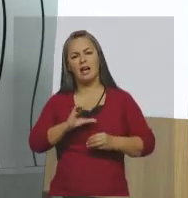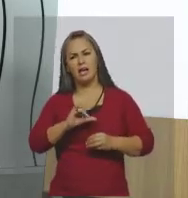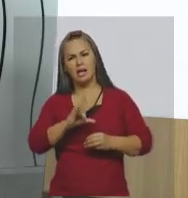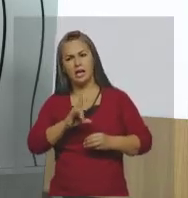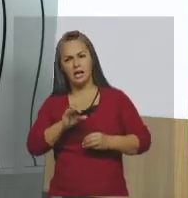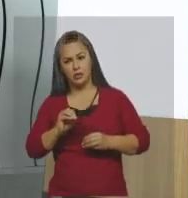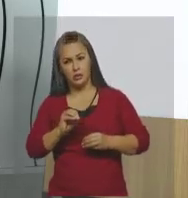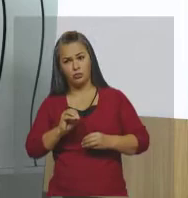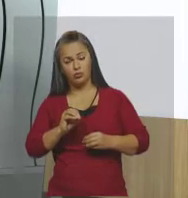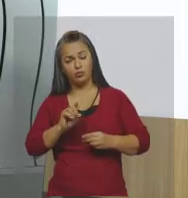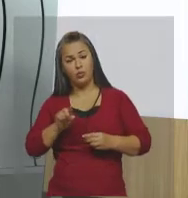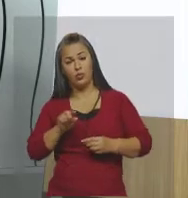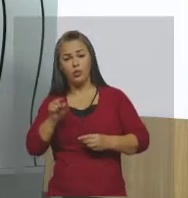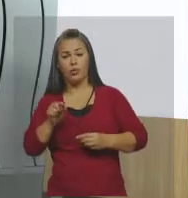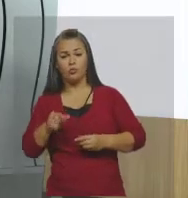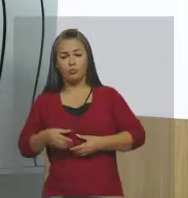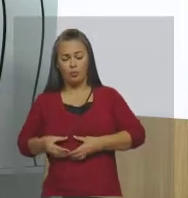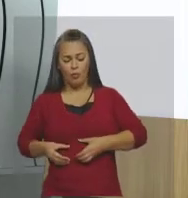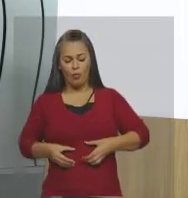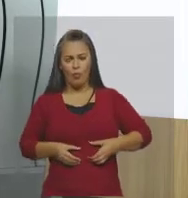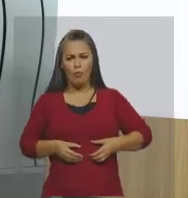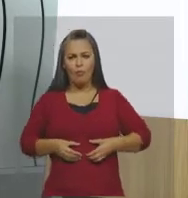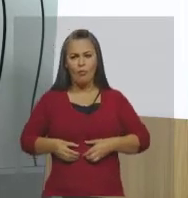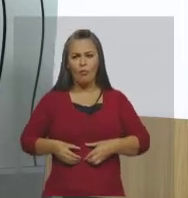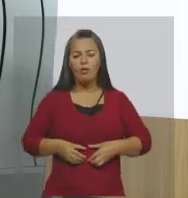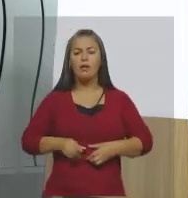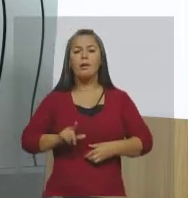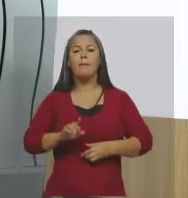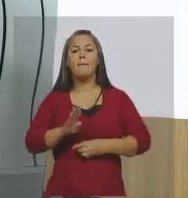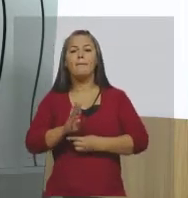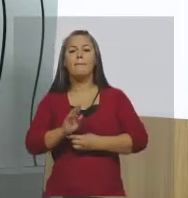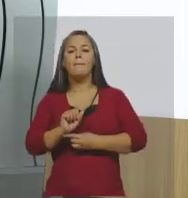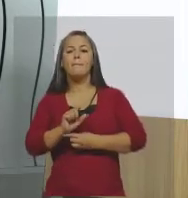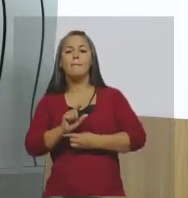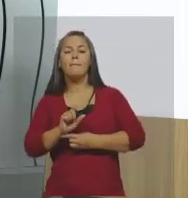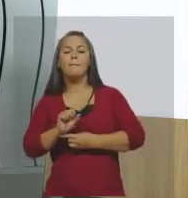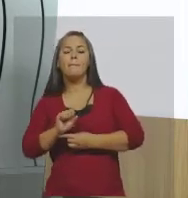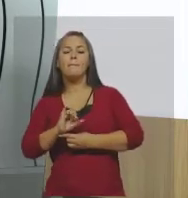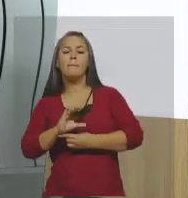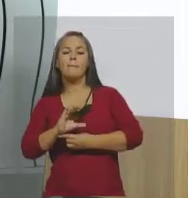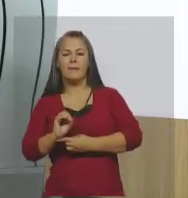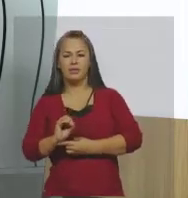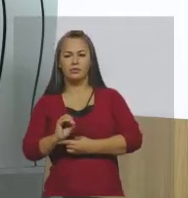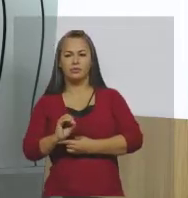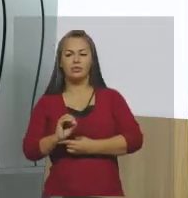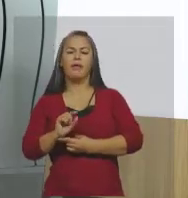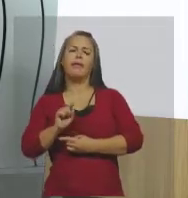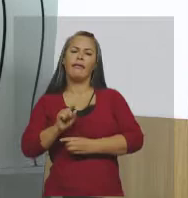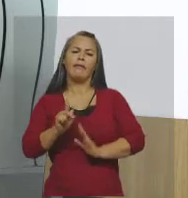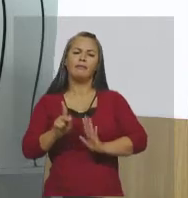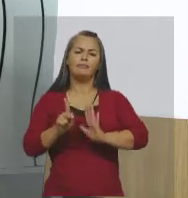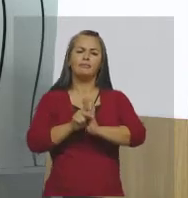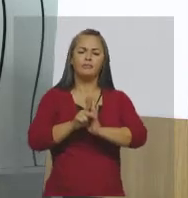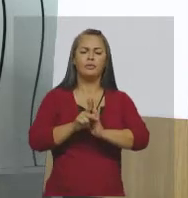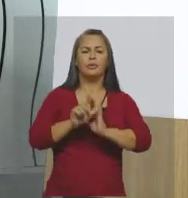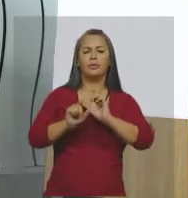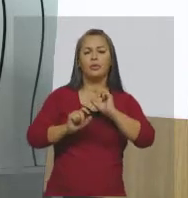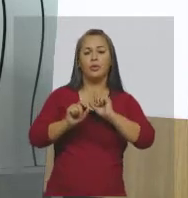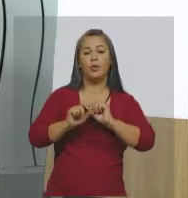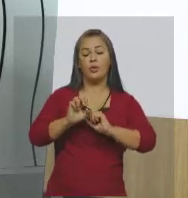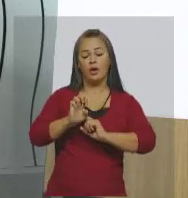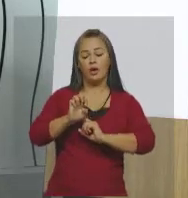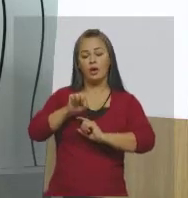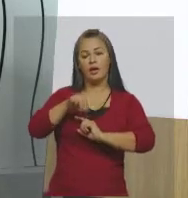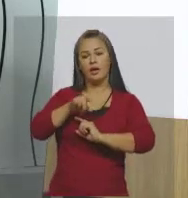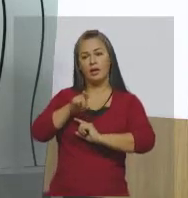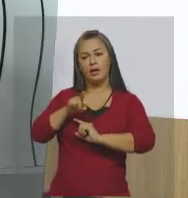dizemos que são mais básicas. Isso está relacionado diretamente com o tipo de enzima que trabalha em cada região dessa do sistema